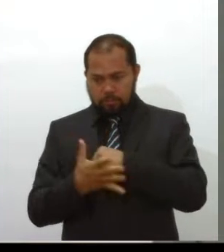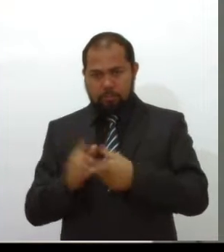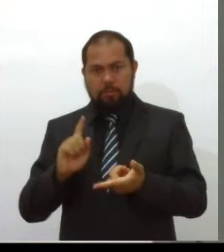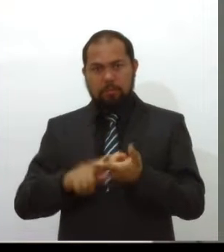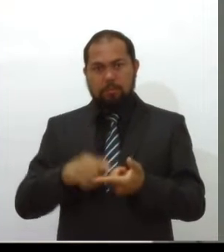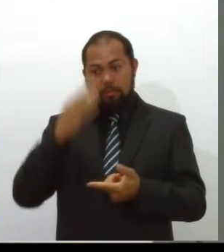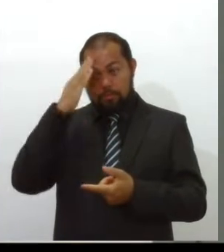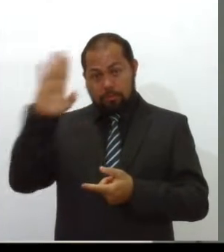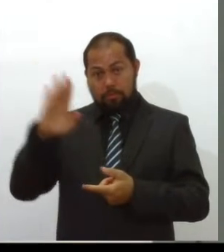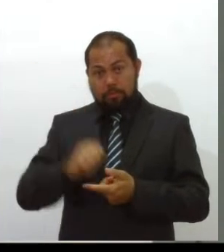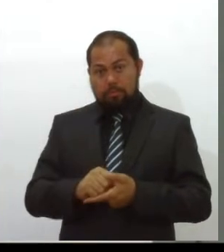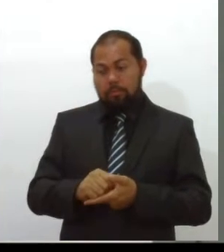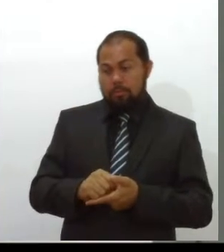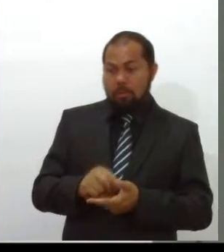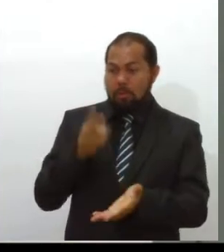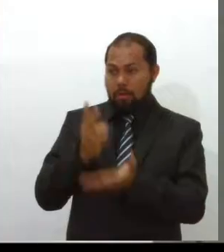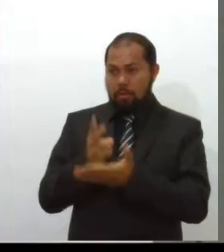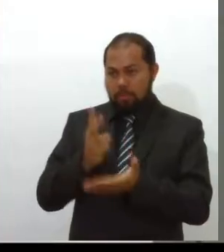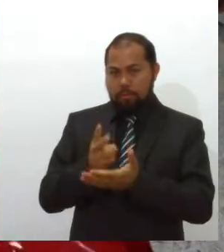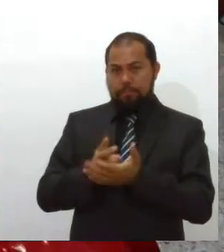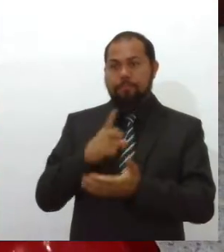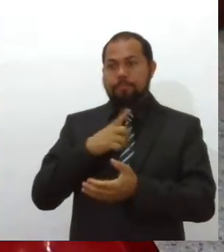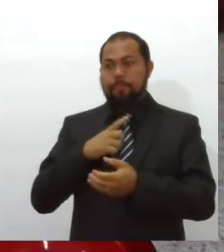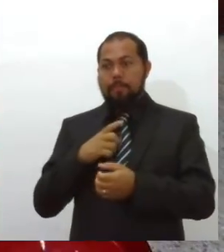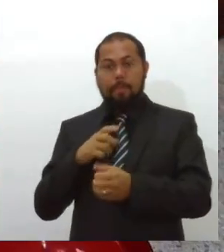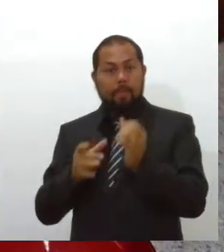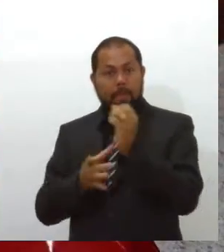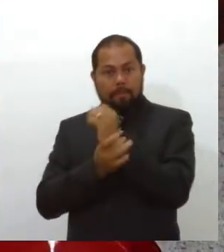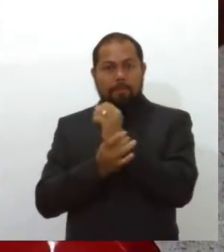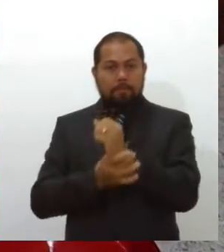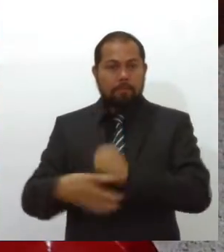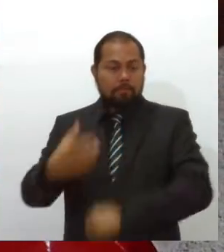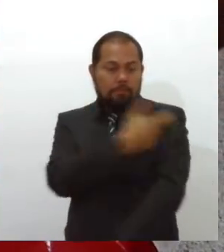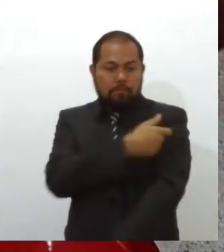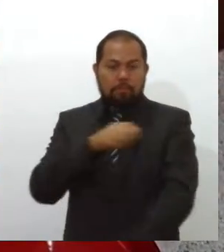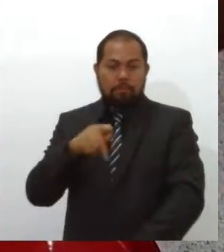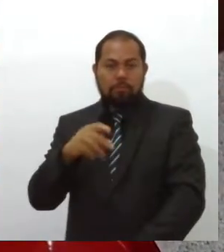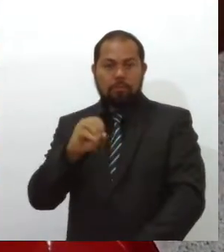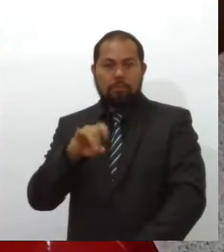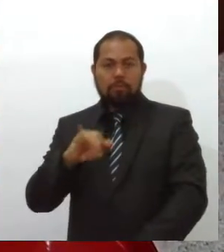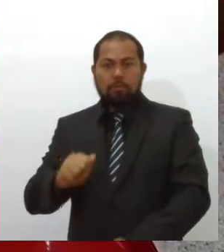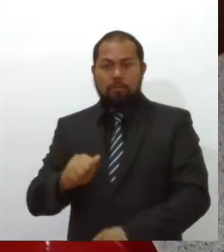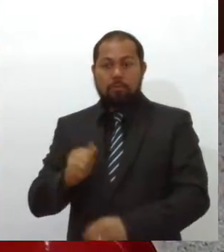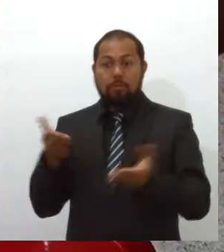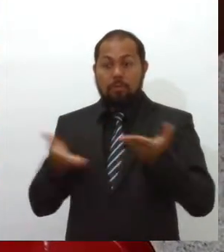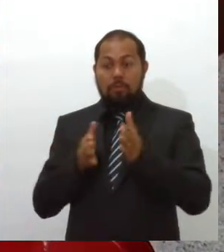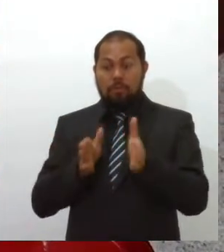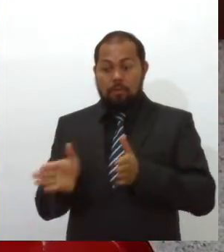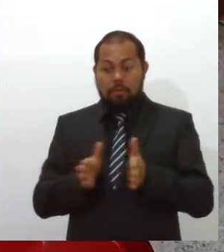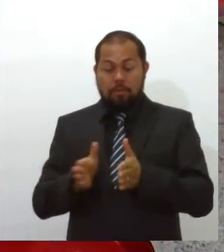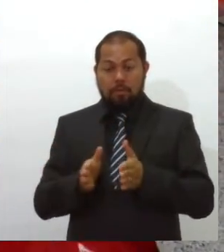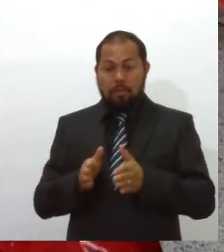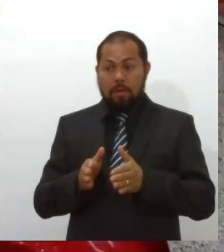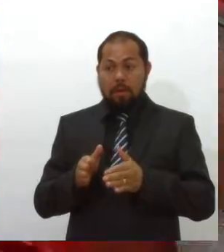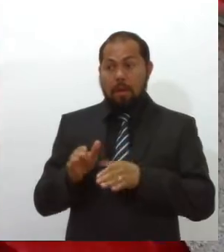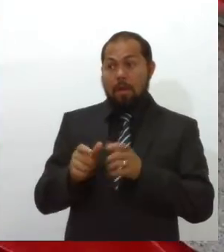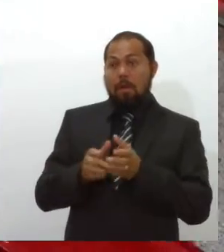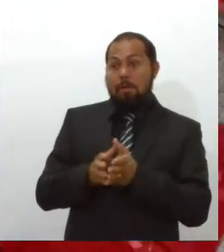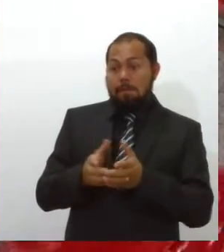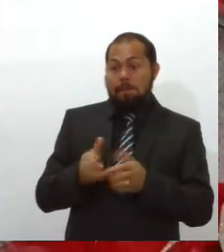altas coberturas na vacina contra a polio. Nessa fase, o programa ampliou as ações desenvolvidas dentro